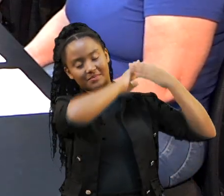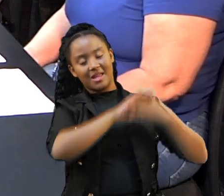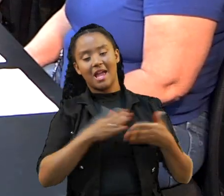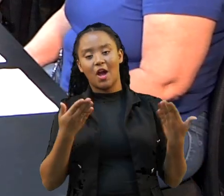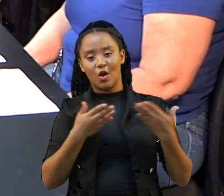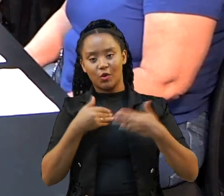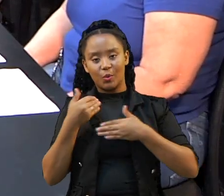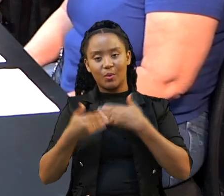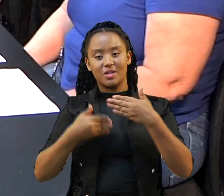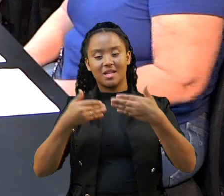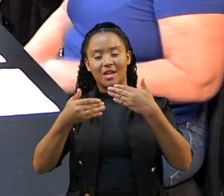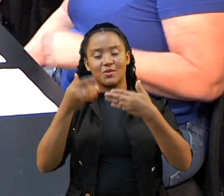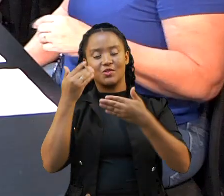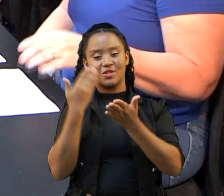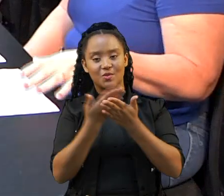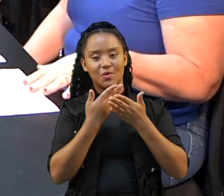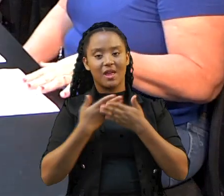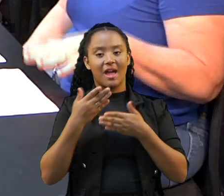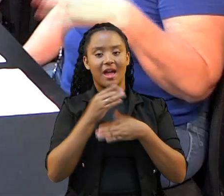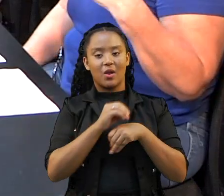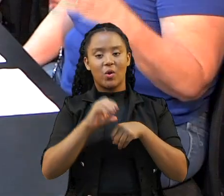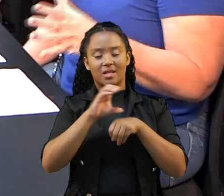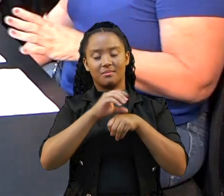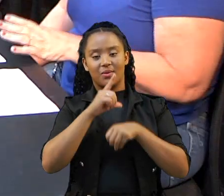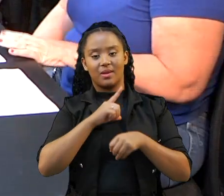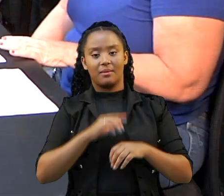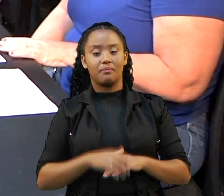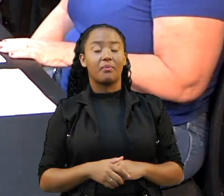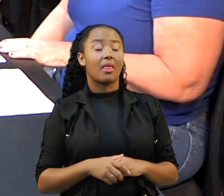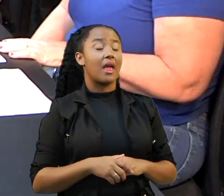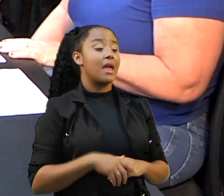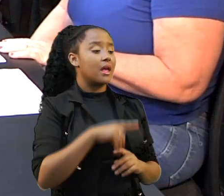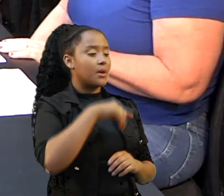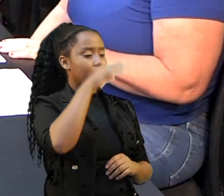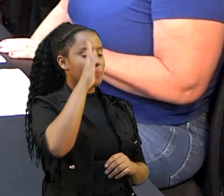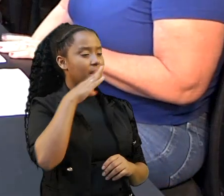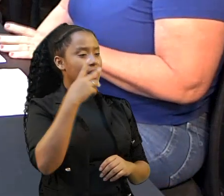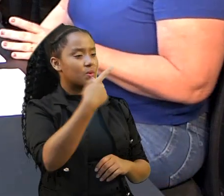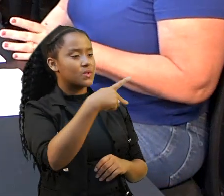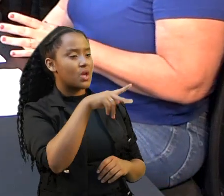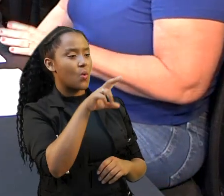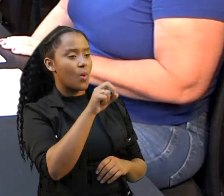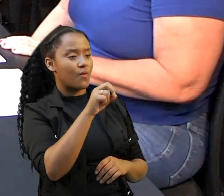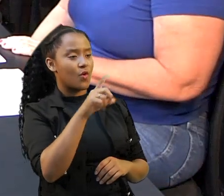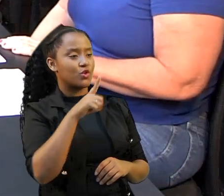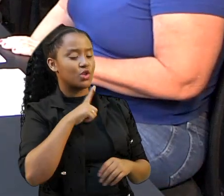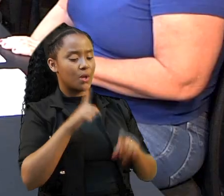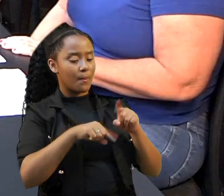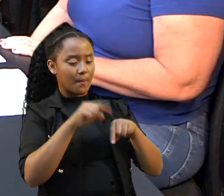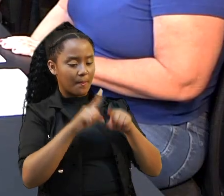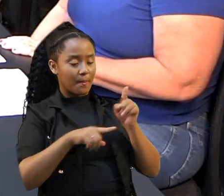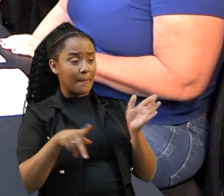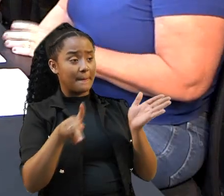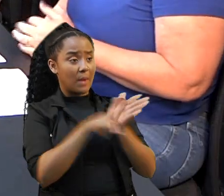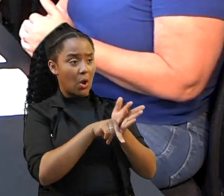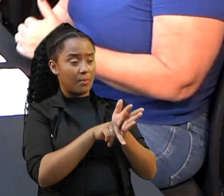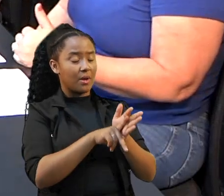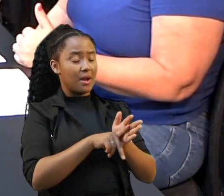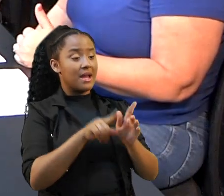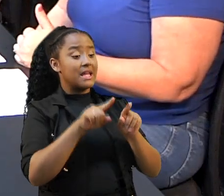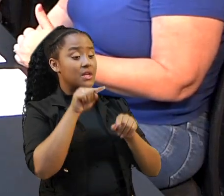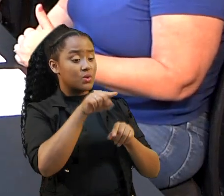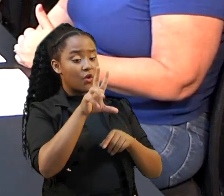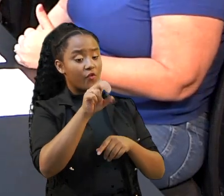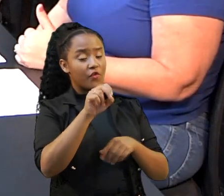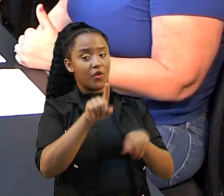procura. Brena, o seu avô, além de construir os próprios instrumentos, né, ele era